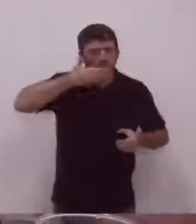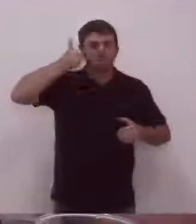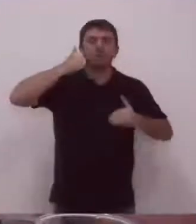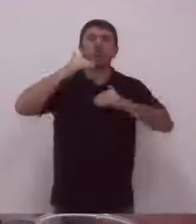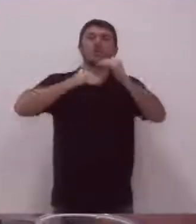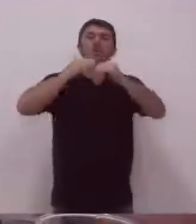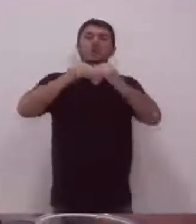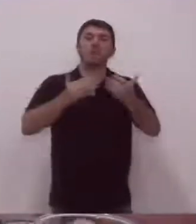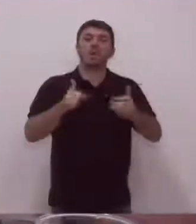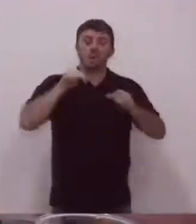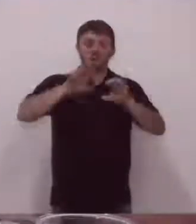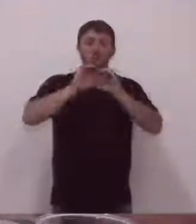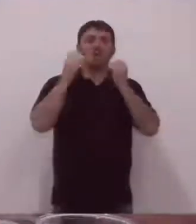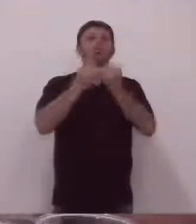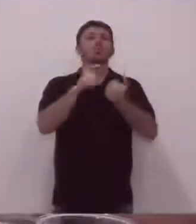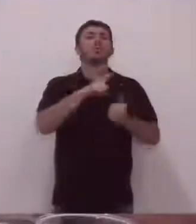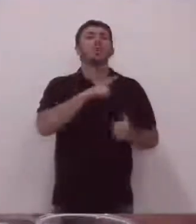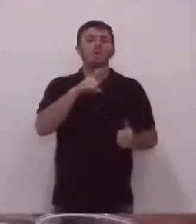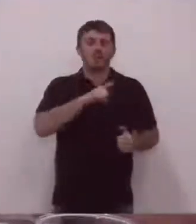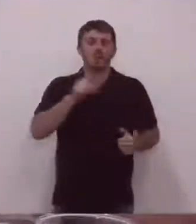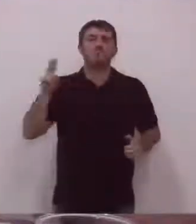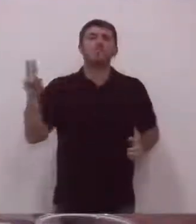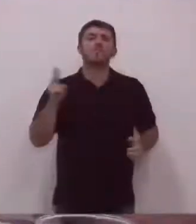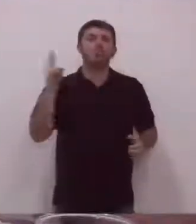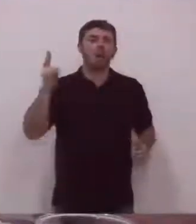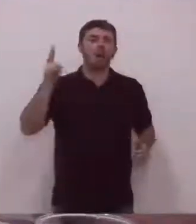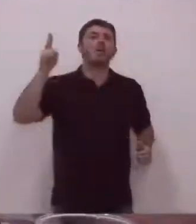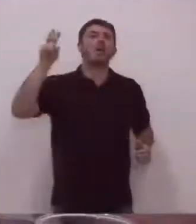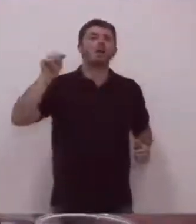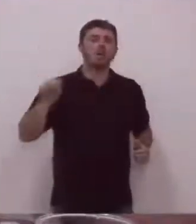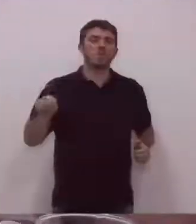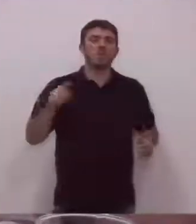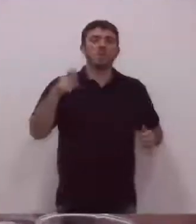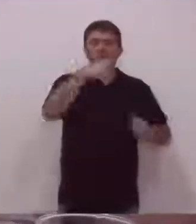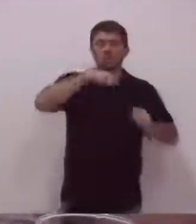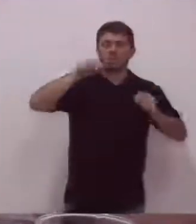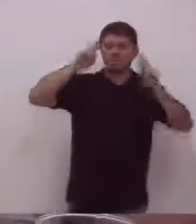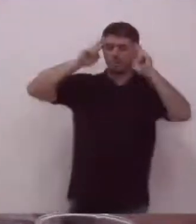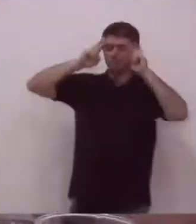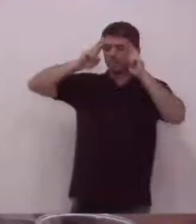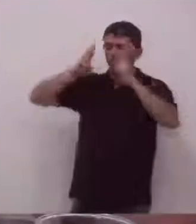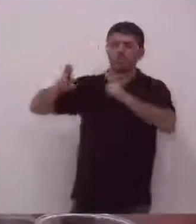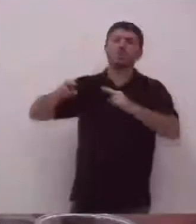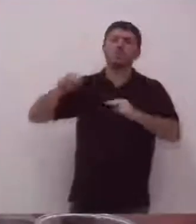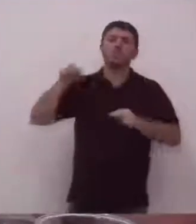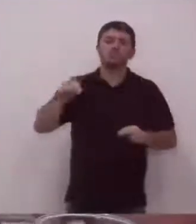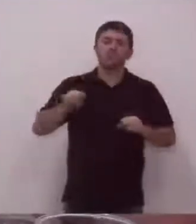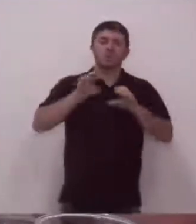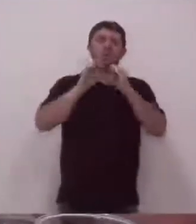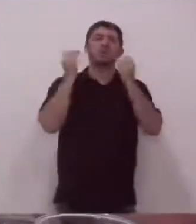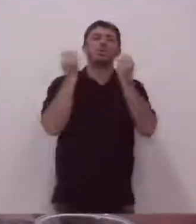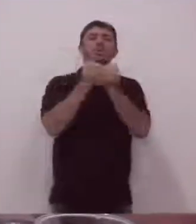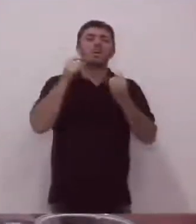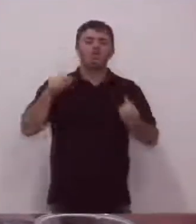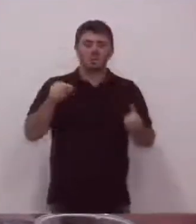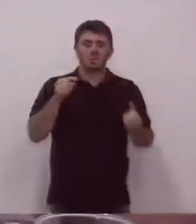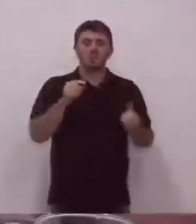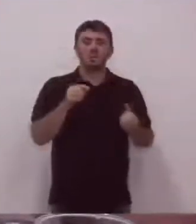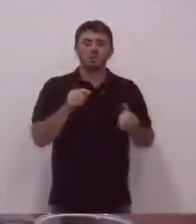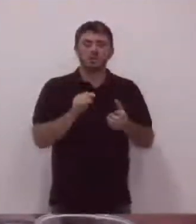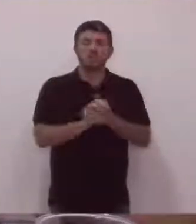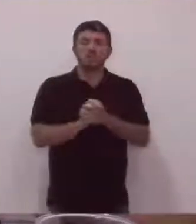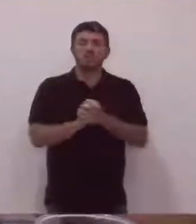tem seu valor. Então, tem que ter respeito na Câmara Municipal para alguns que acham ou